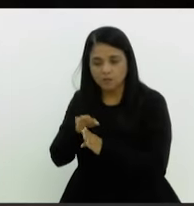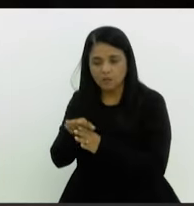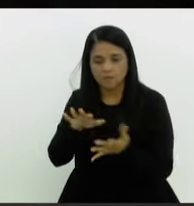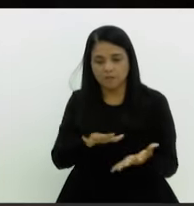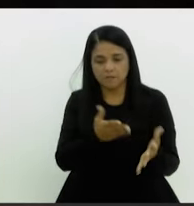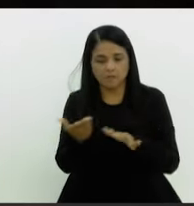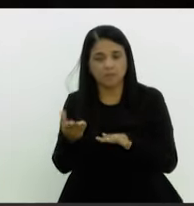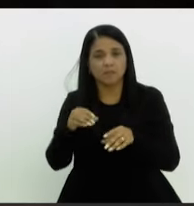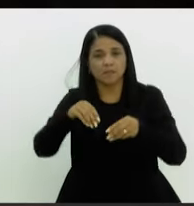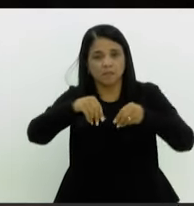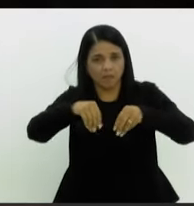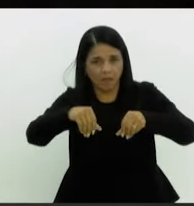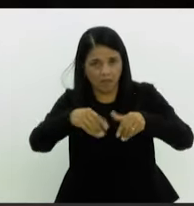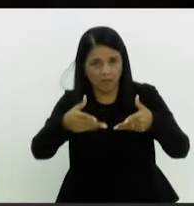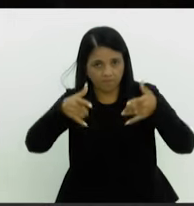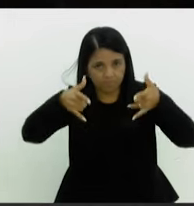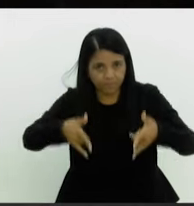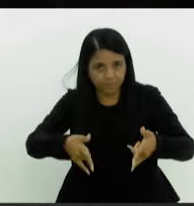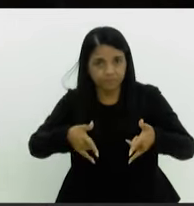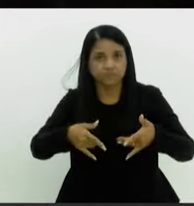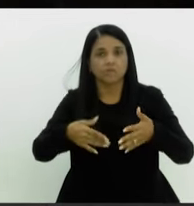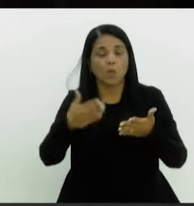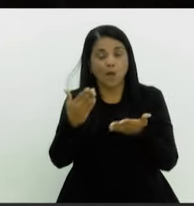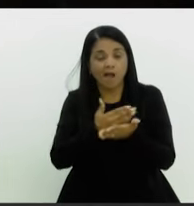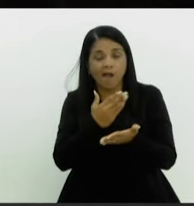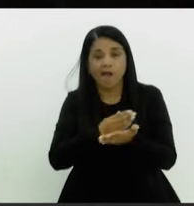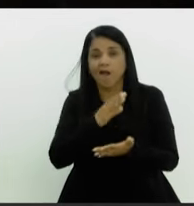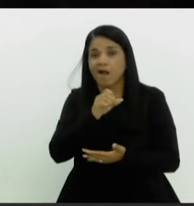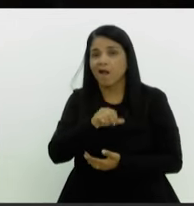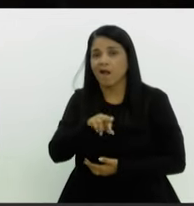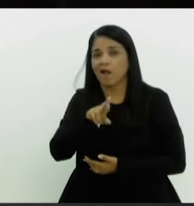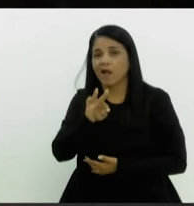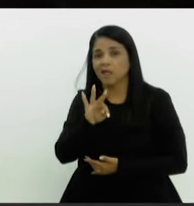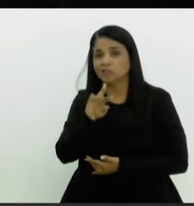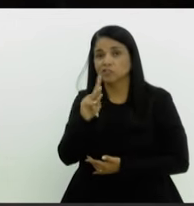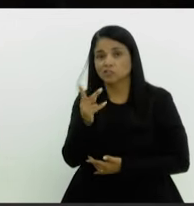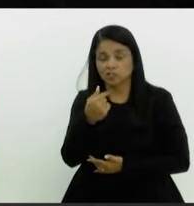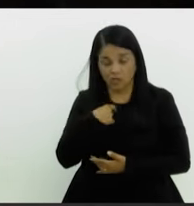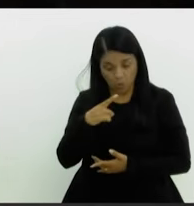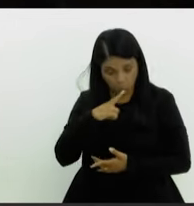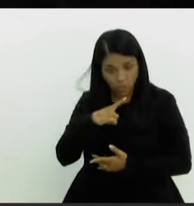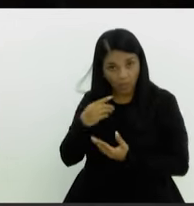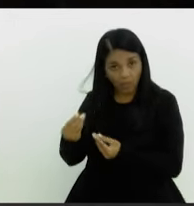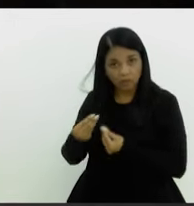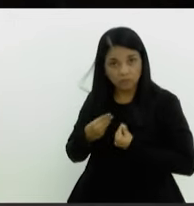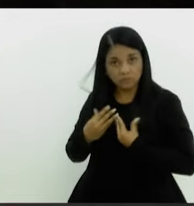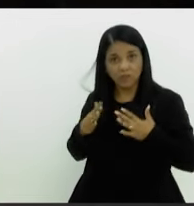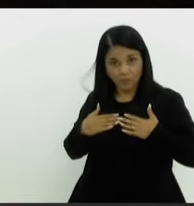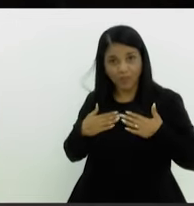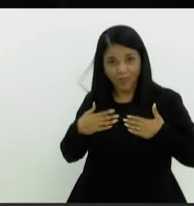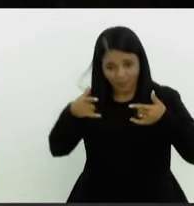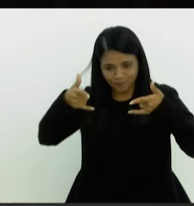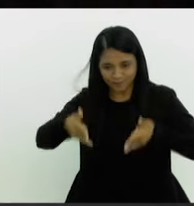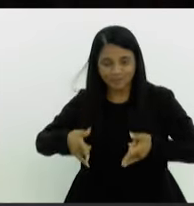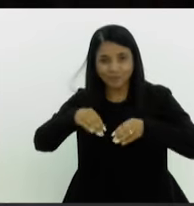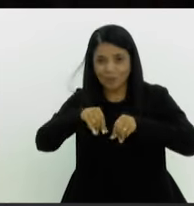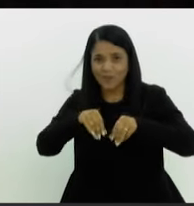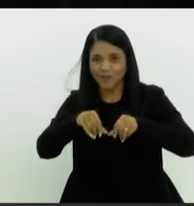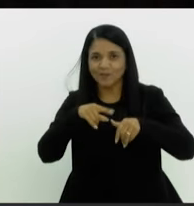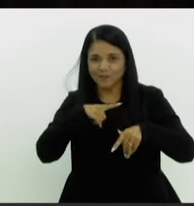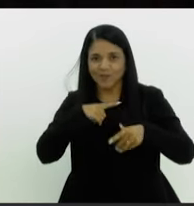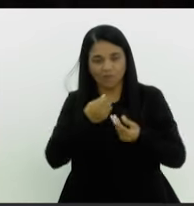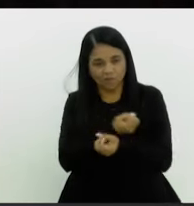indigente gente cartilha de sepultamento tem uma cartilha de sepultamento eu tenho a cartilha de sepultamento Vou compartilhar também PR as